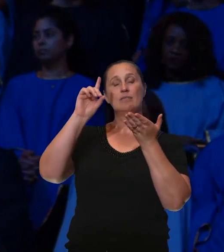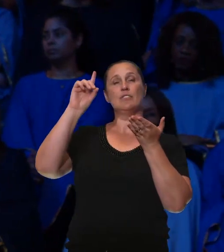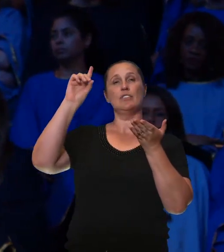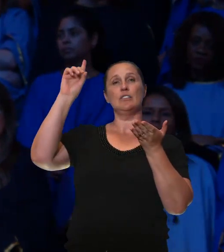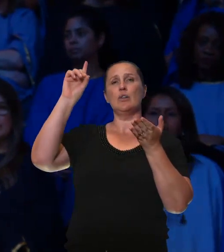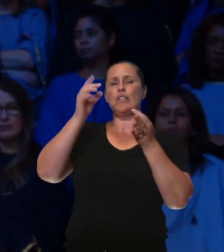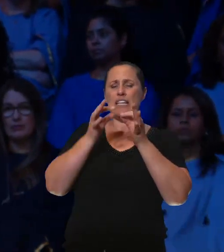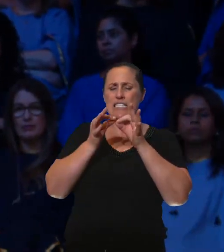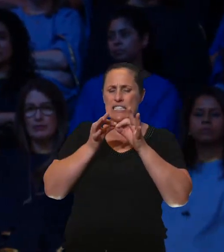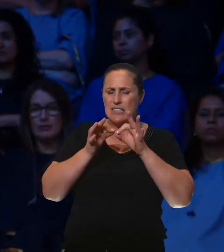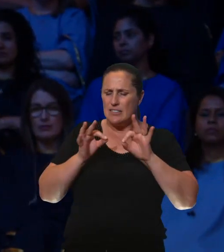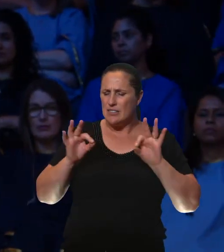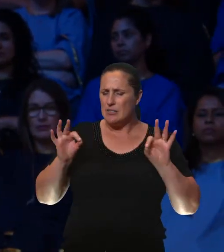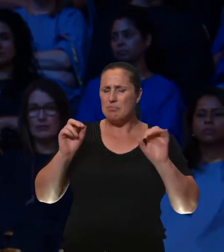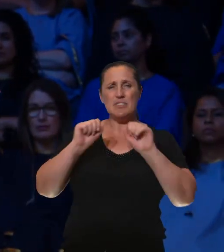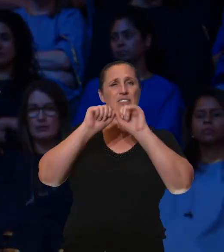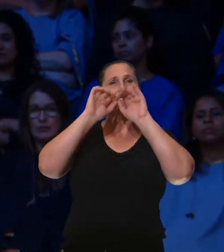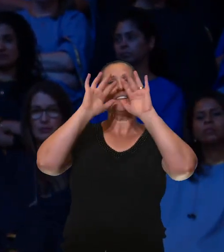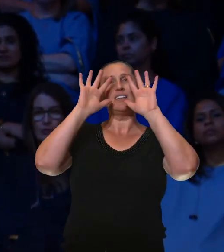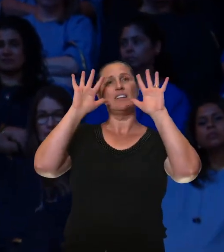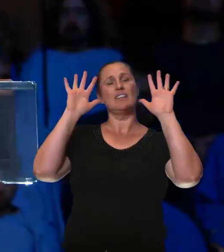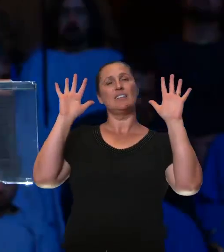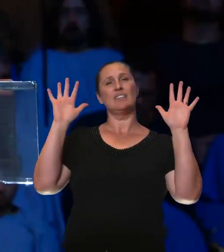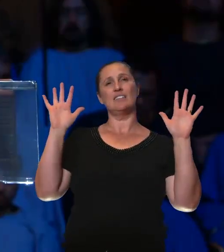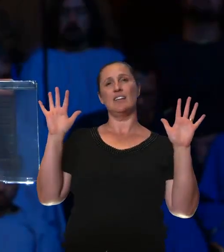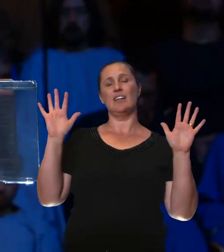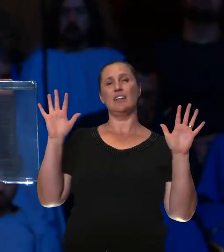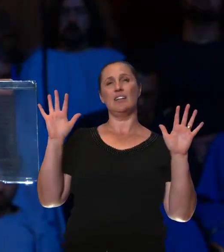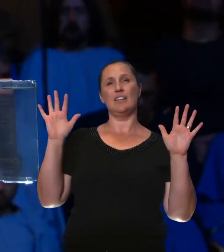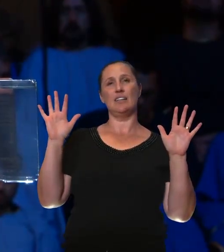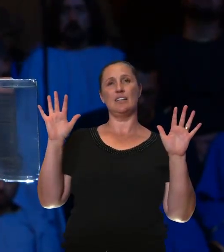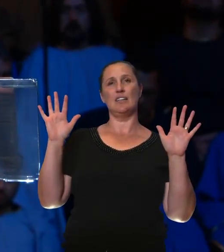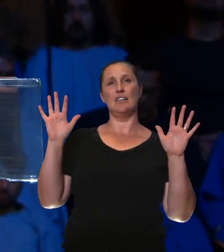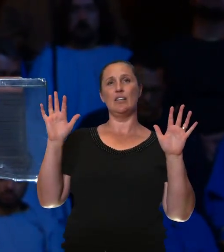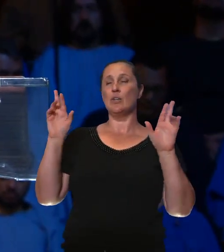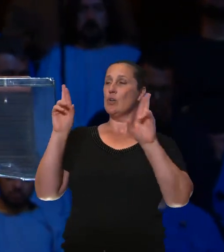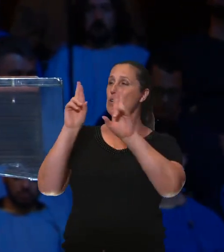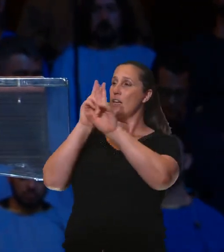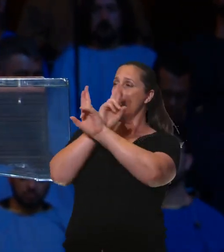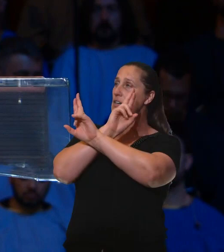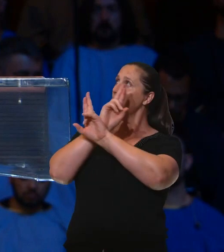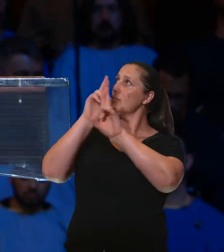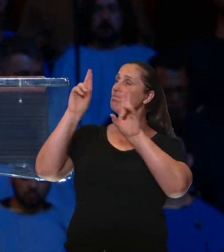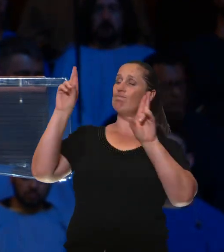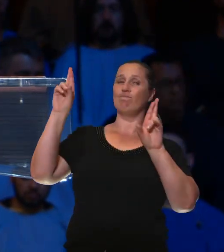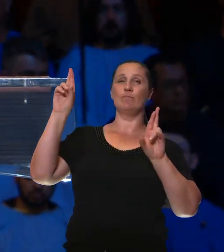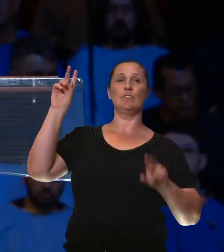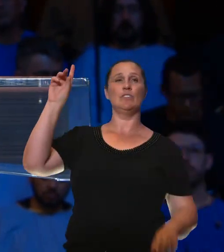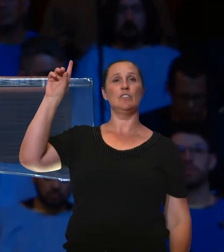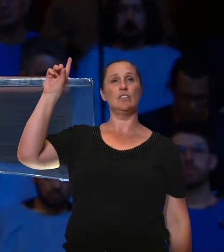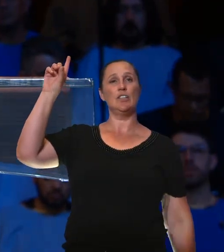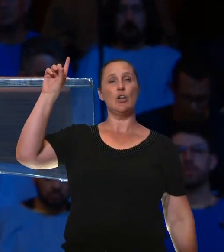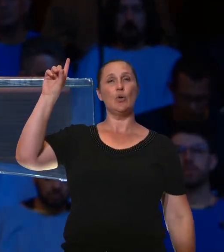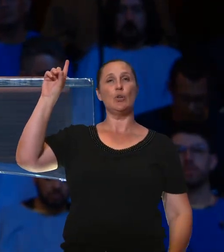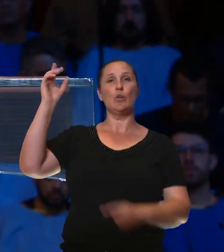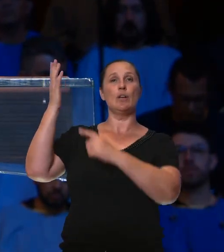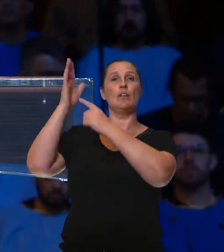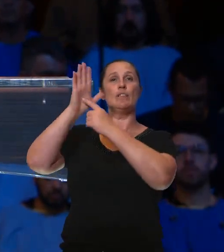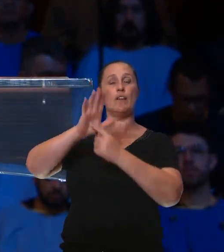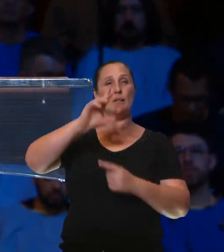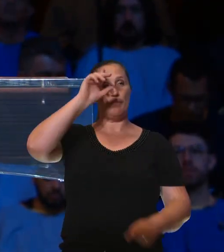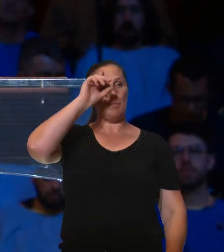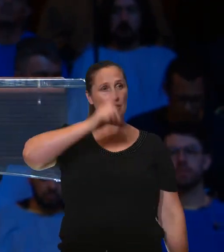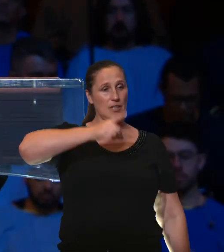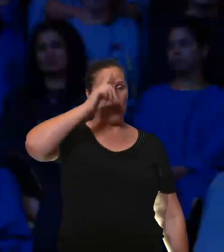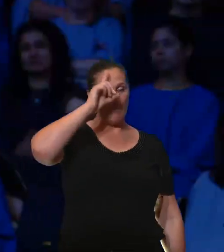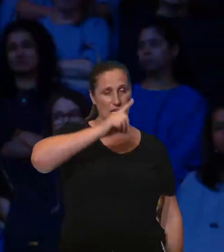muito simples, ela é muito clara, quando ela trata acerca do nosso relacionamento com Deus, quando ela revela os mandamentos do Senhor